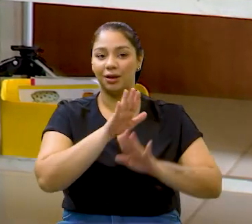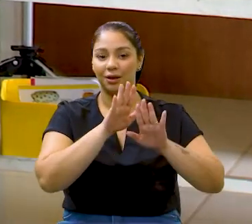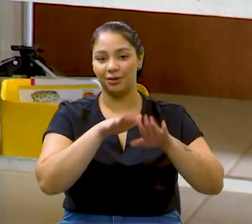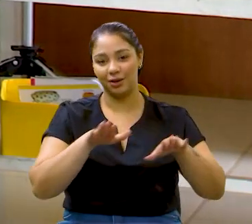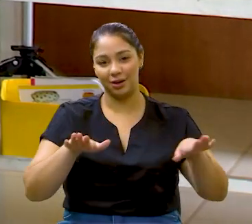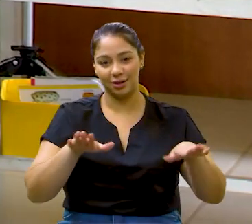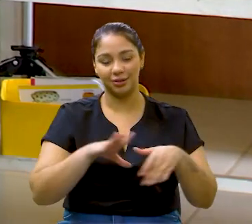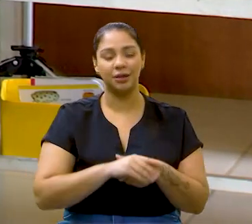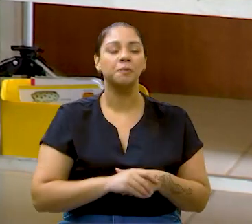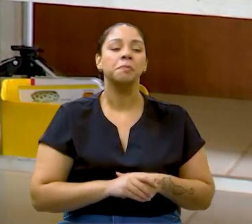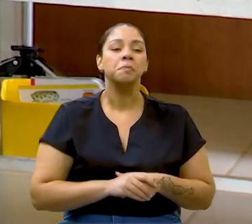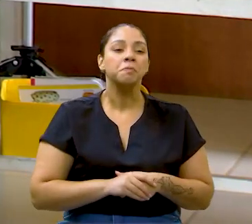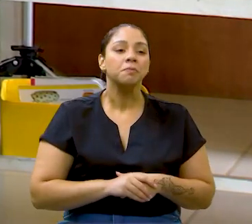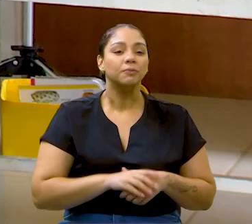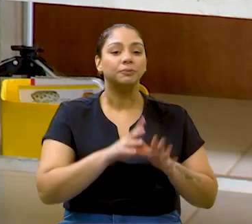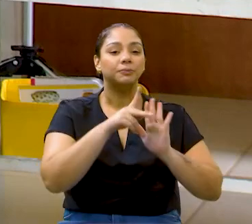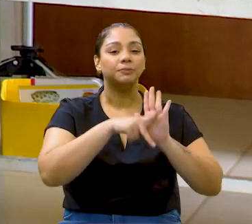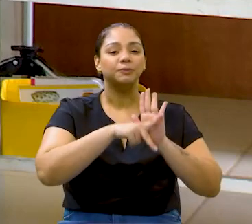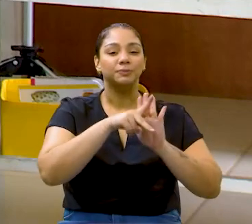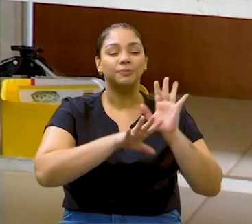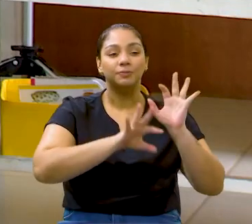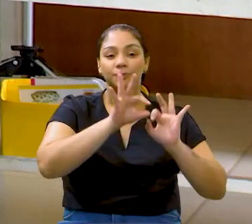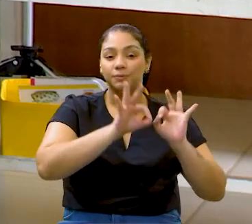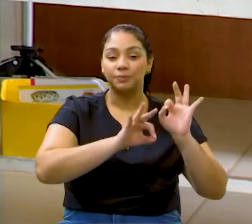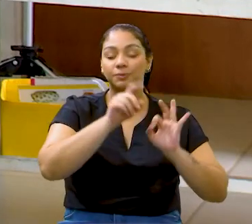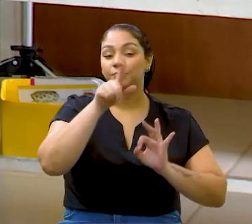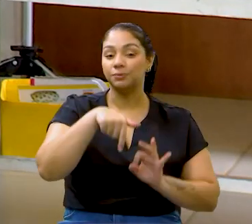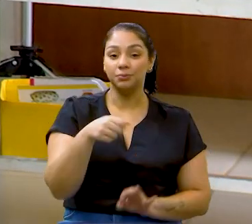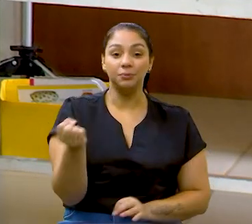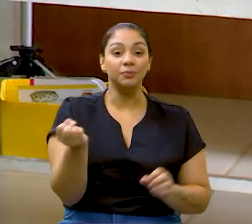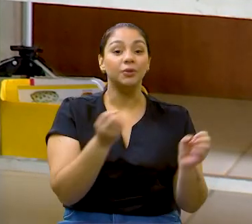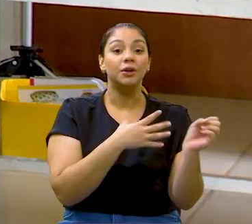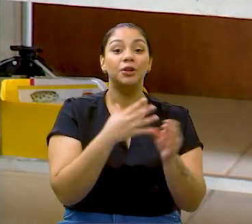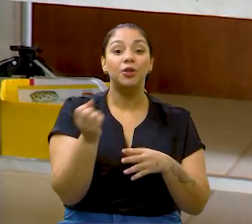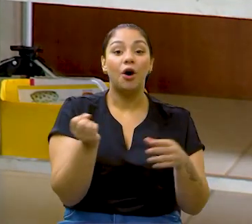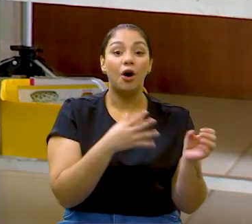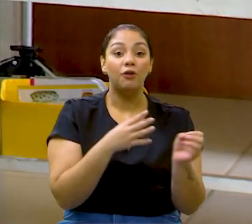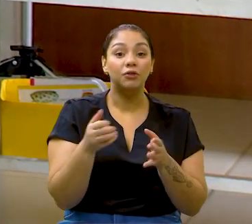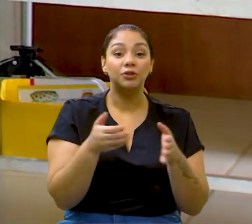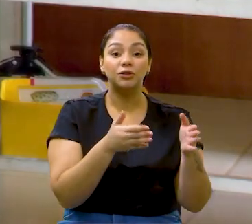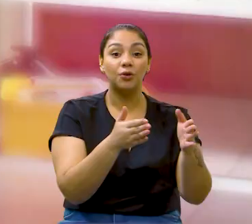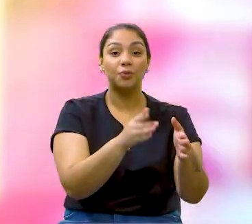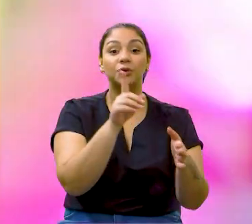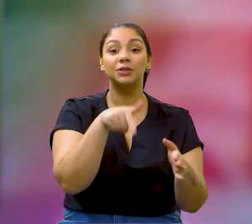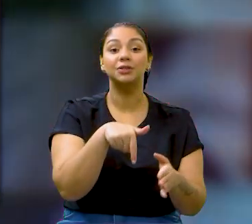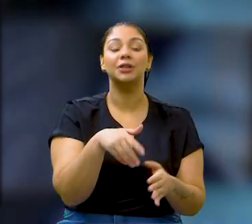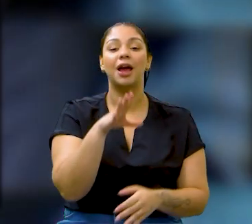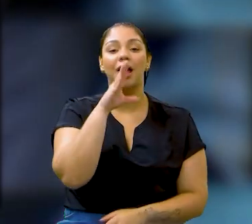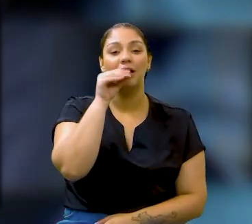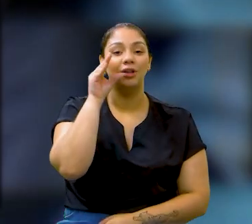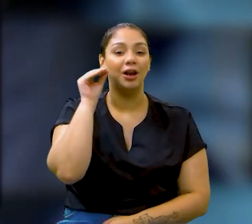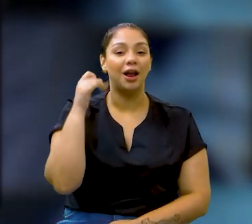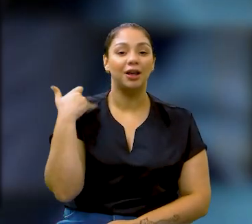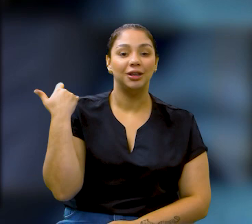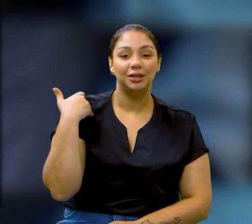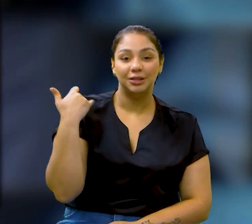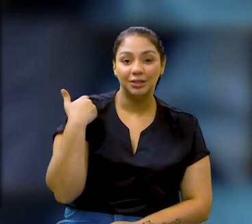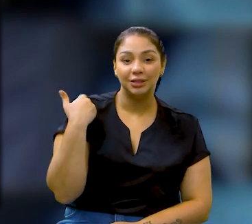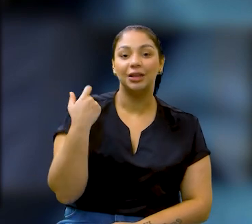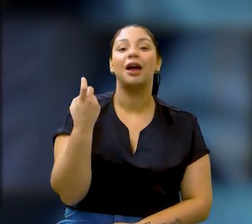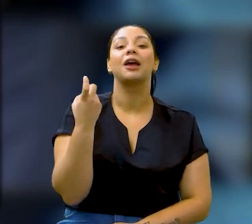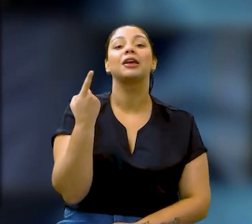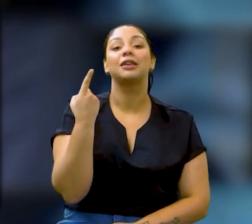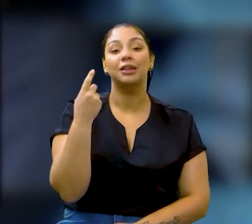crianças. Temos um projeto chamado Novos Rumos, que é para adolescentes, tá? De 15 a